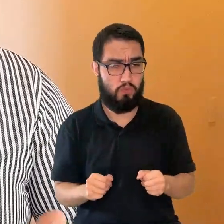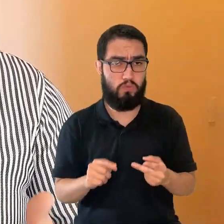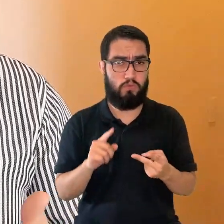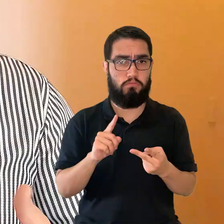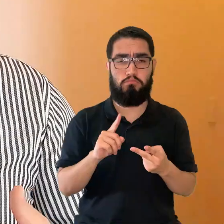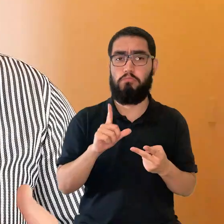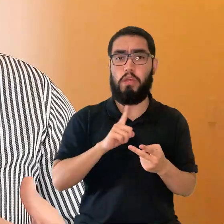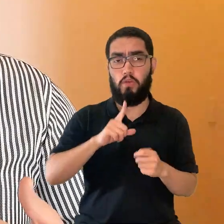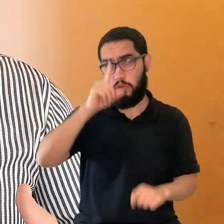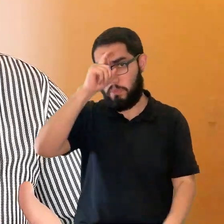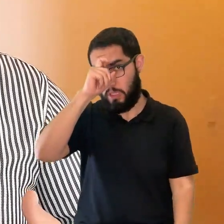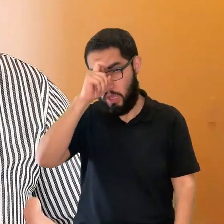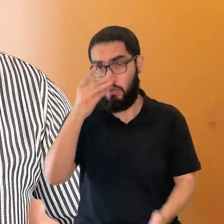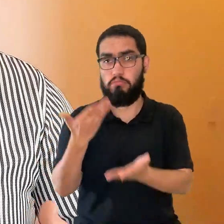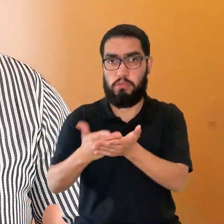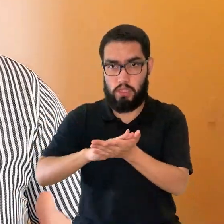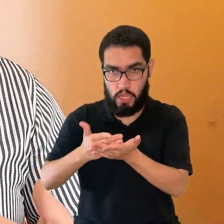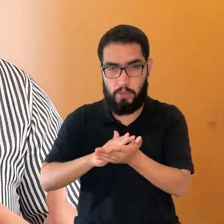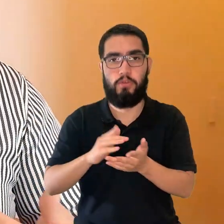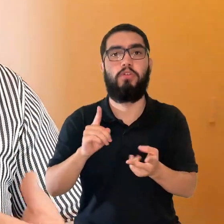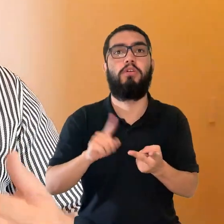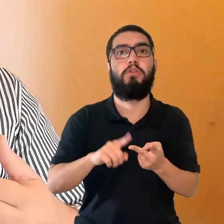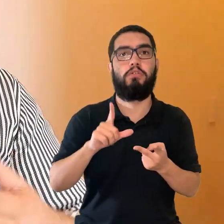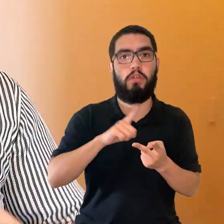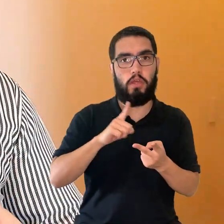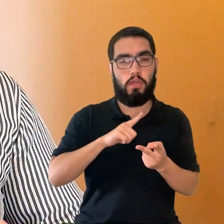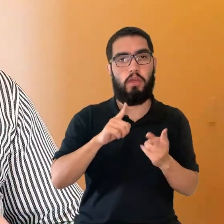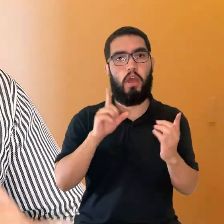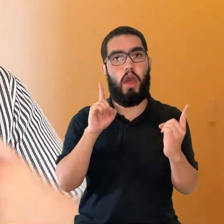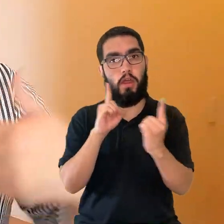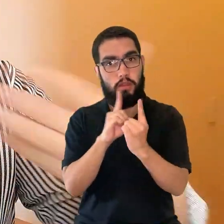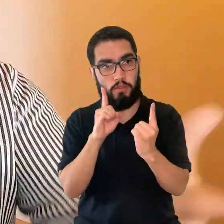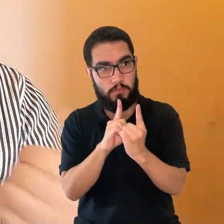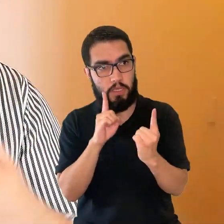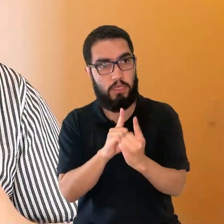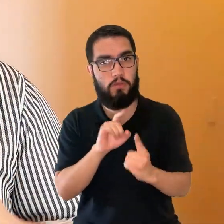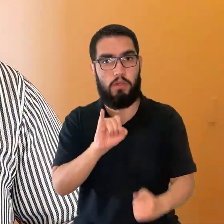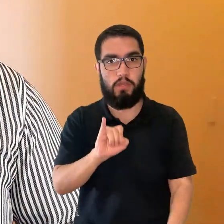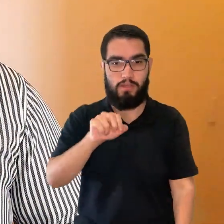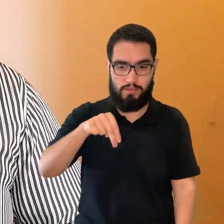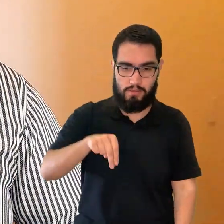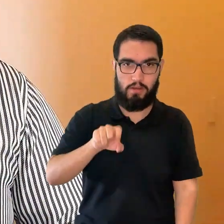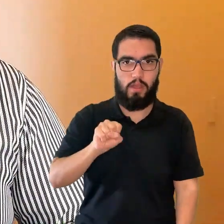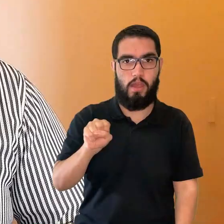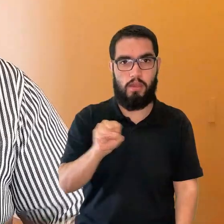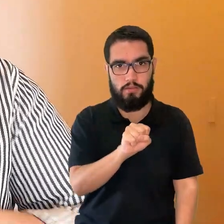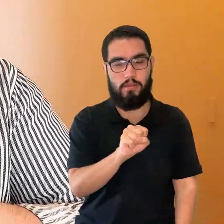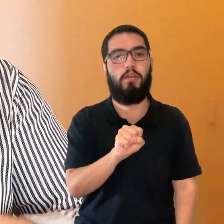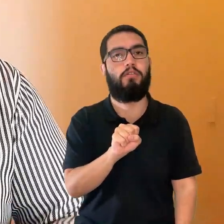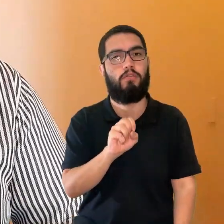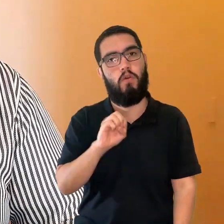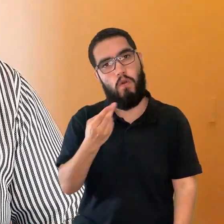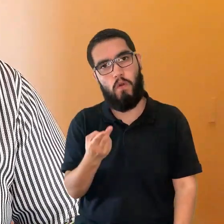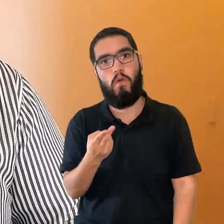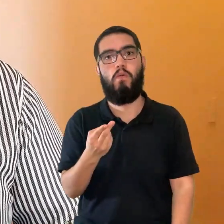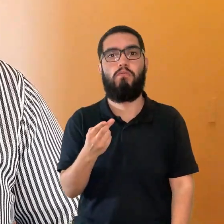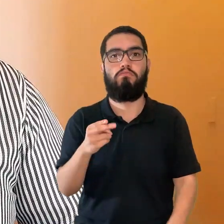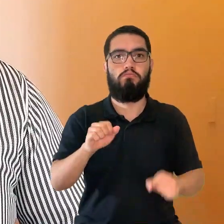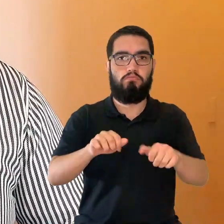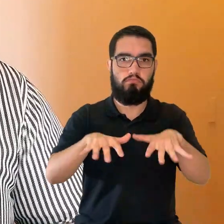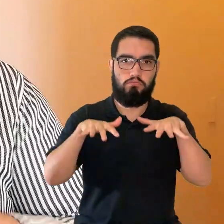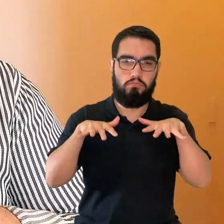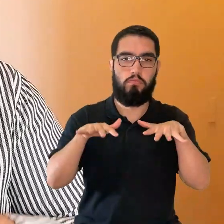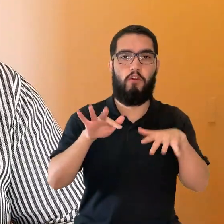tudo. Ele tem direito a ter um intérprete no hospital, ele tem direito a ter um intérprete num atendimento que ele vai no INSS ou no fórum,